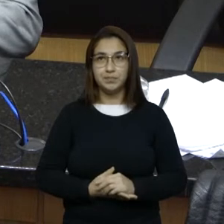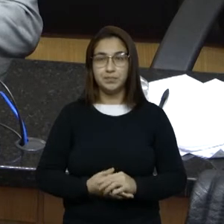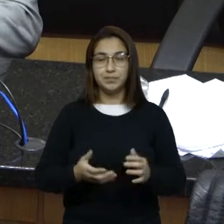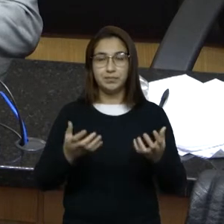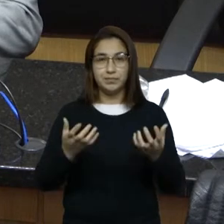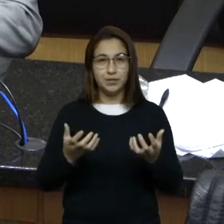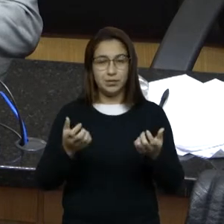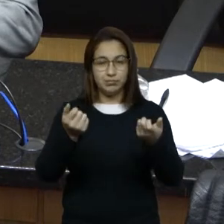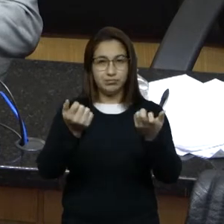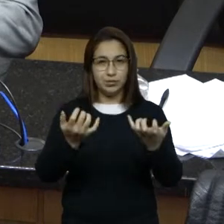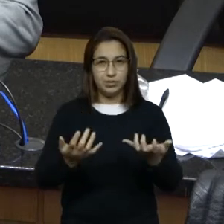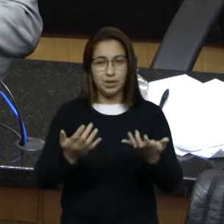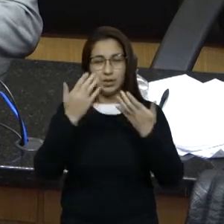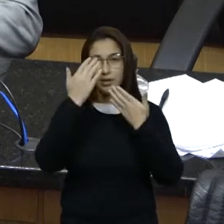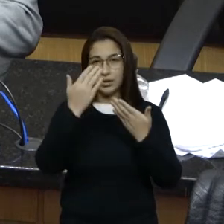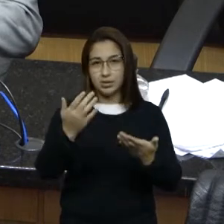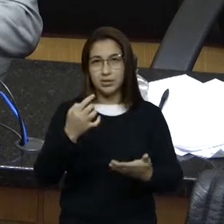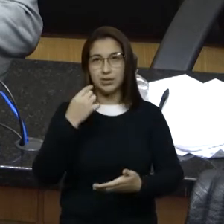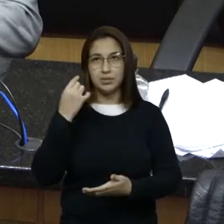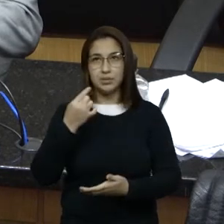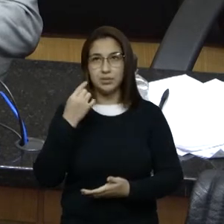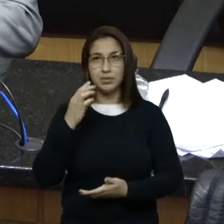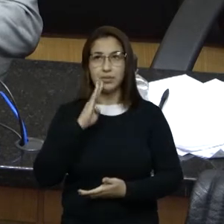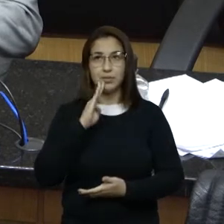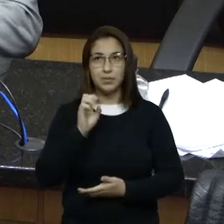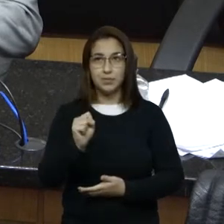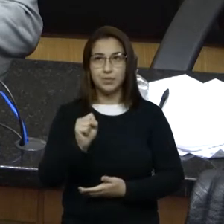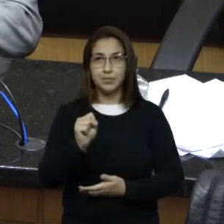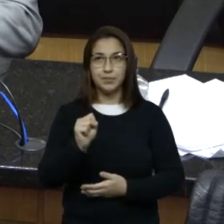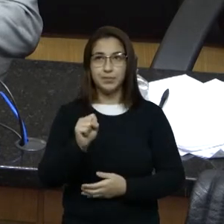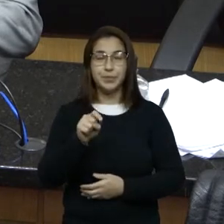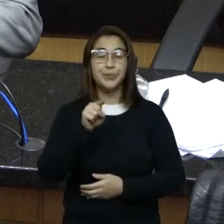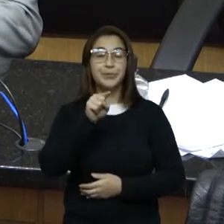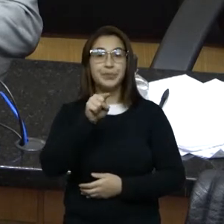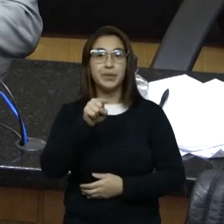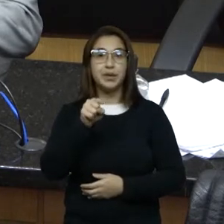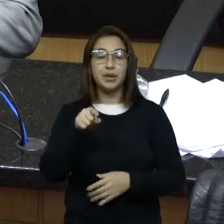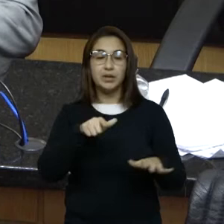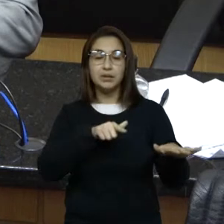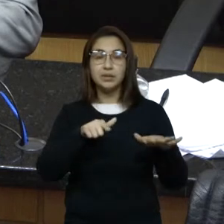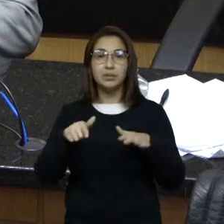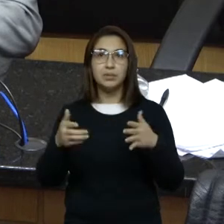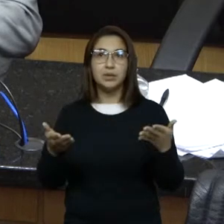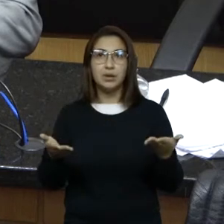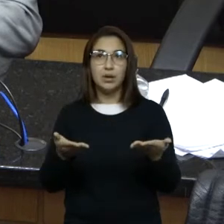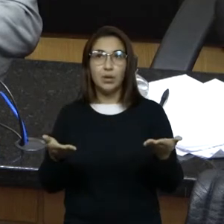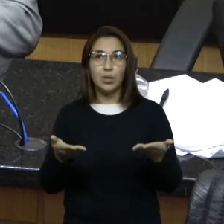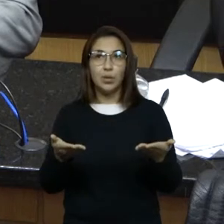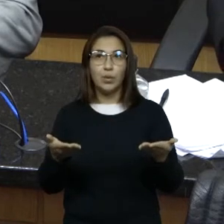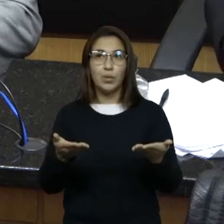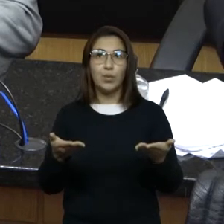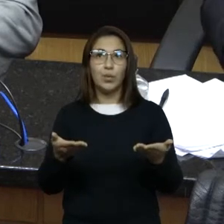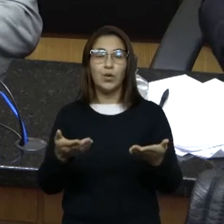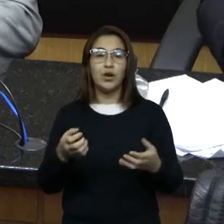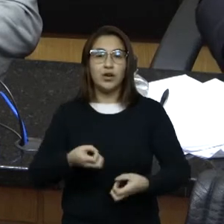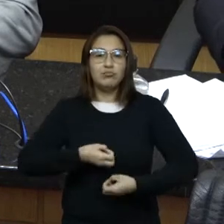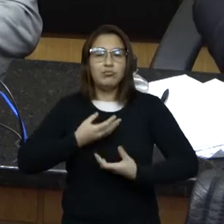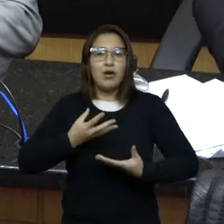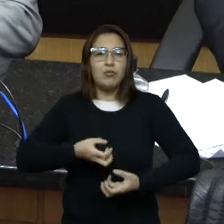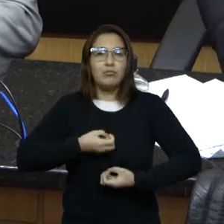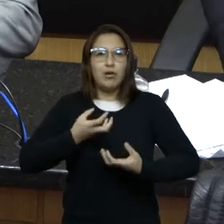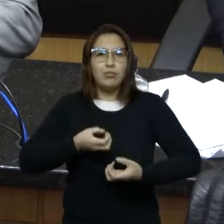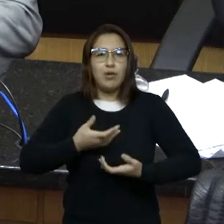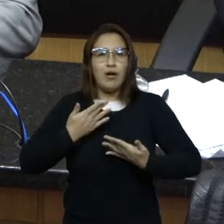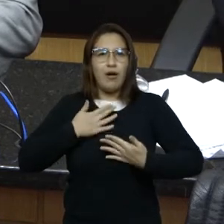quero aqui ressaltar agradecer também o deputado Bruno que essa semana tá com com o espírito mais